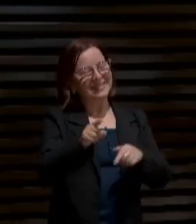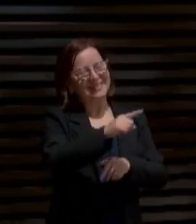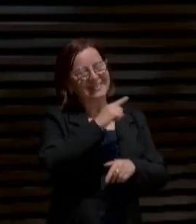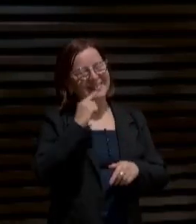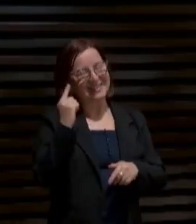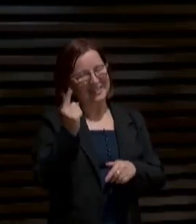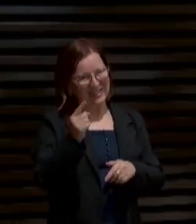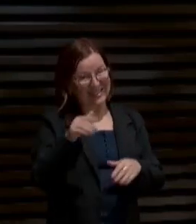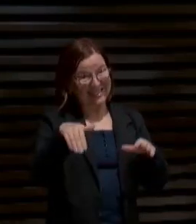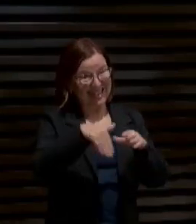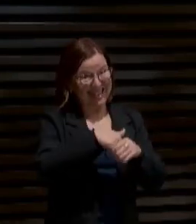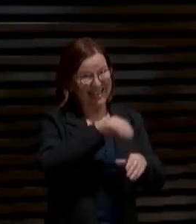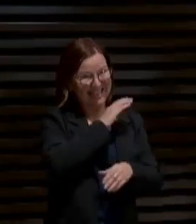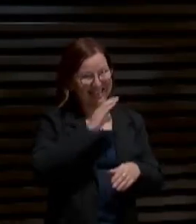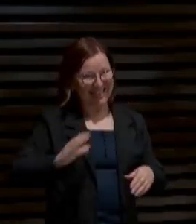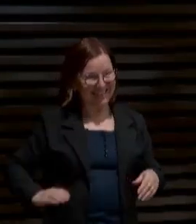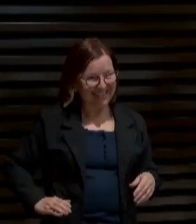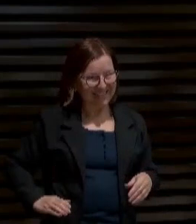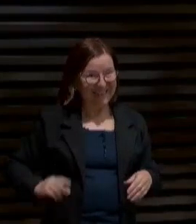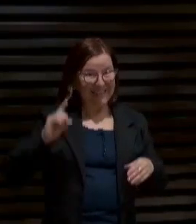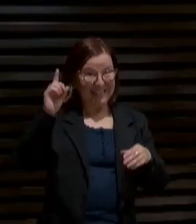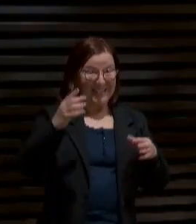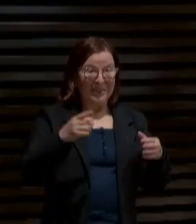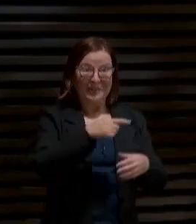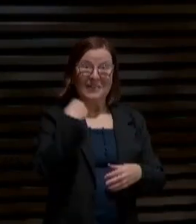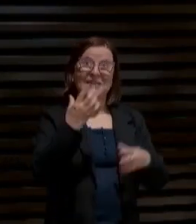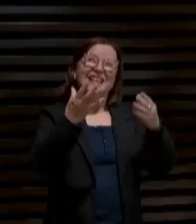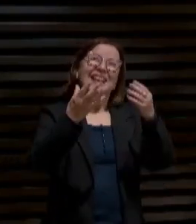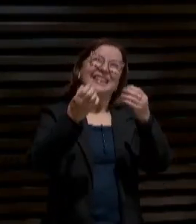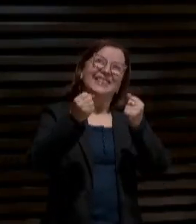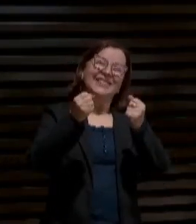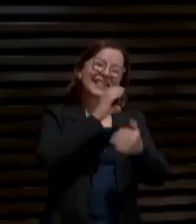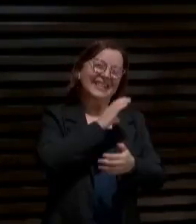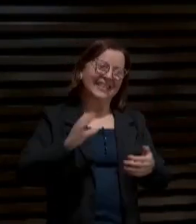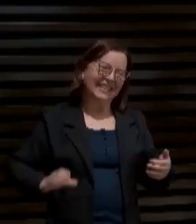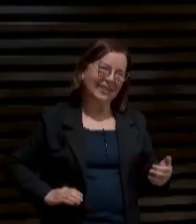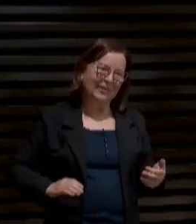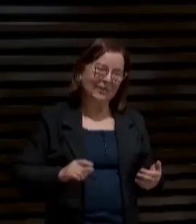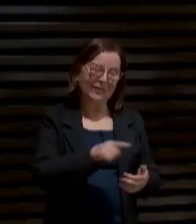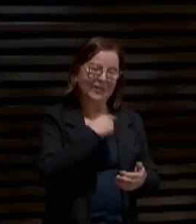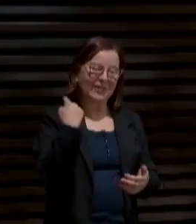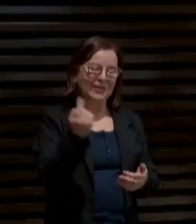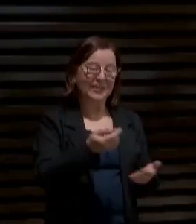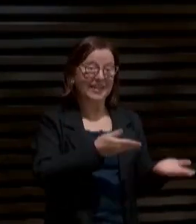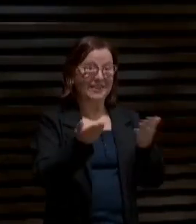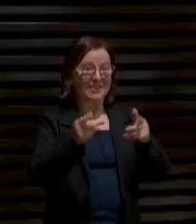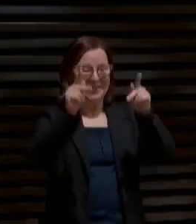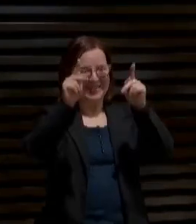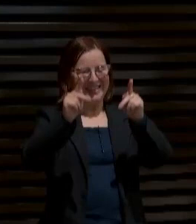Aceitou ele nos admitiu eles nos colocou na presença de Deus meus irmãos vocês eu acho que nós temos